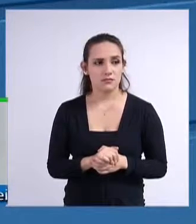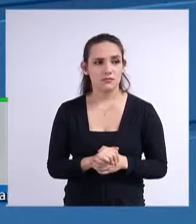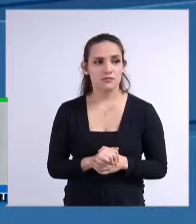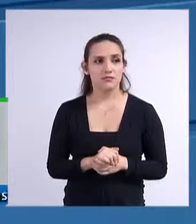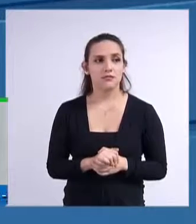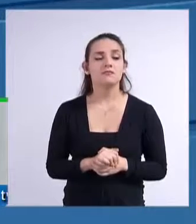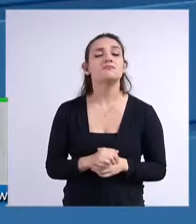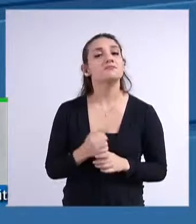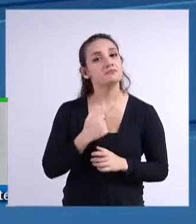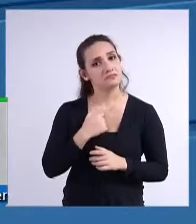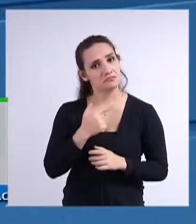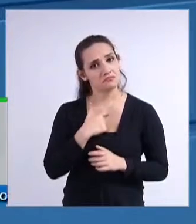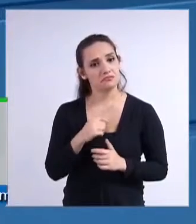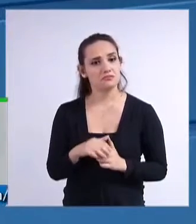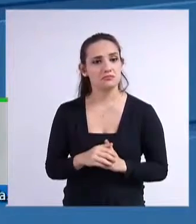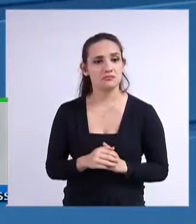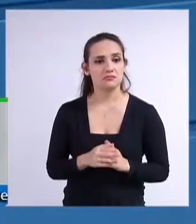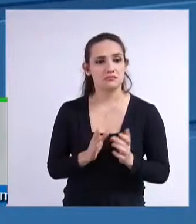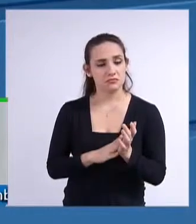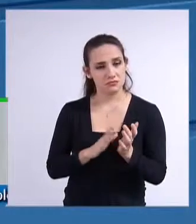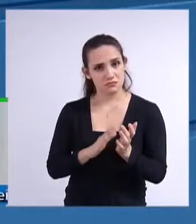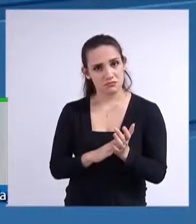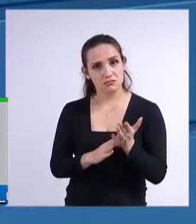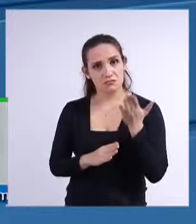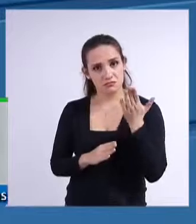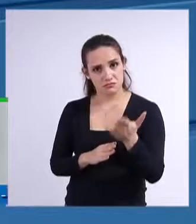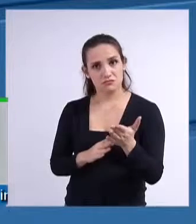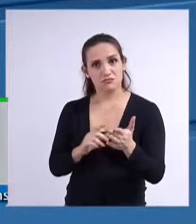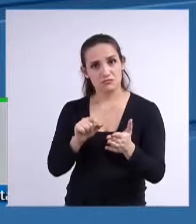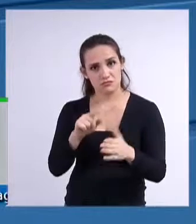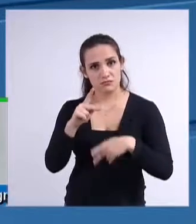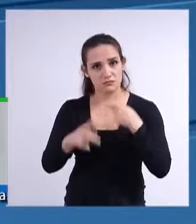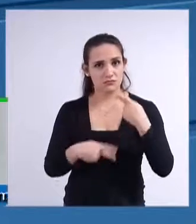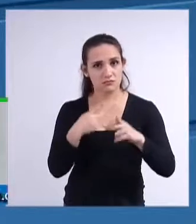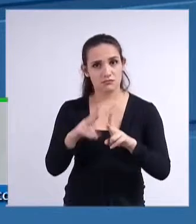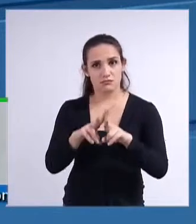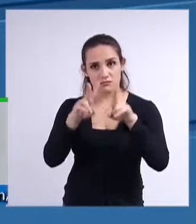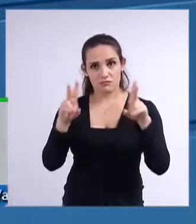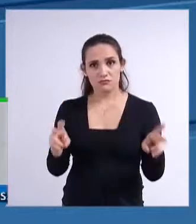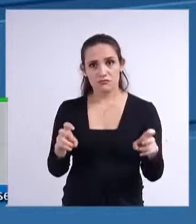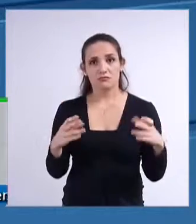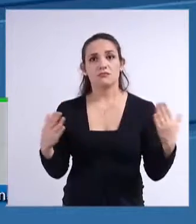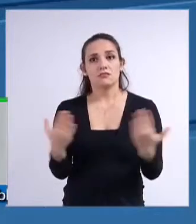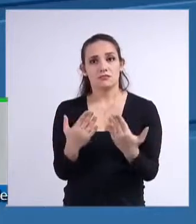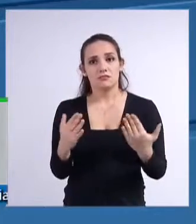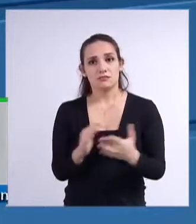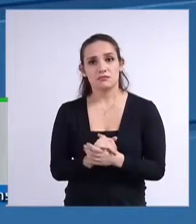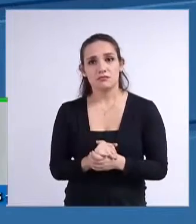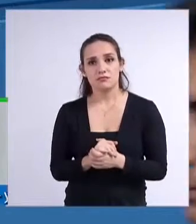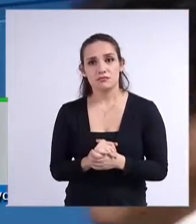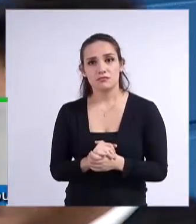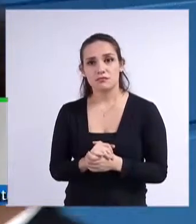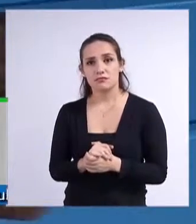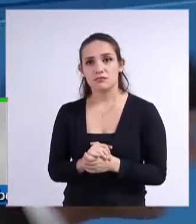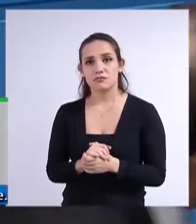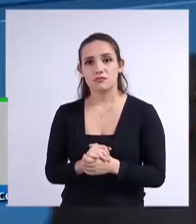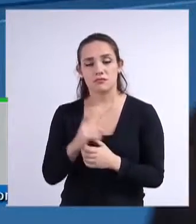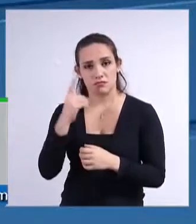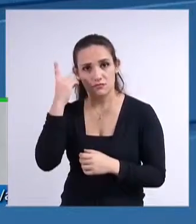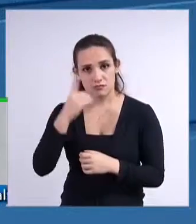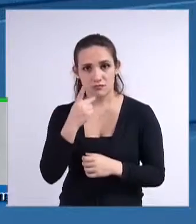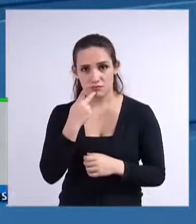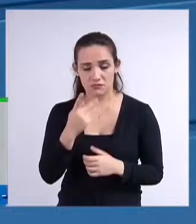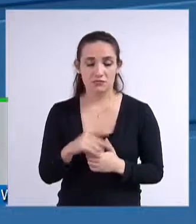o meu reconhecimento a essa abordagem do assunto que está sendo feito pelo deputado